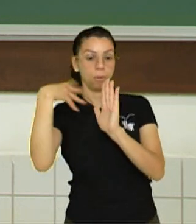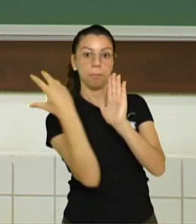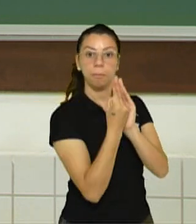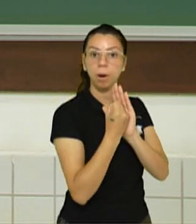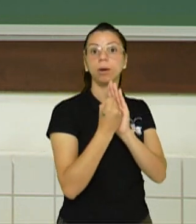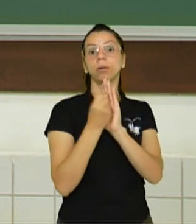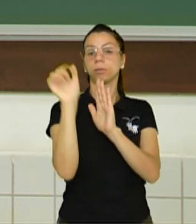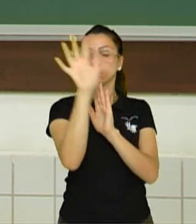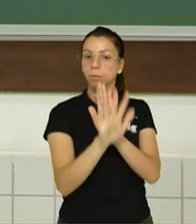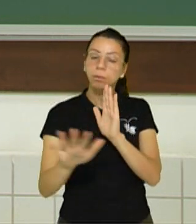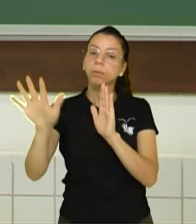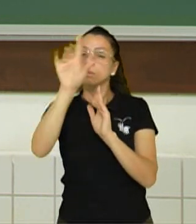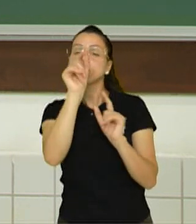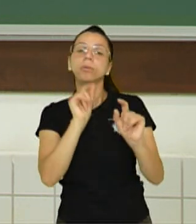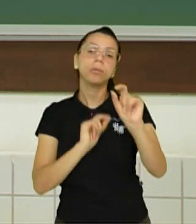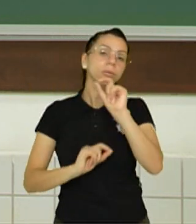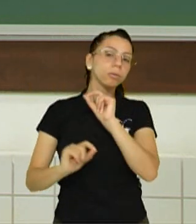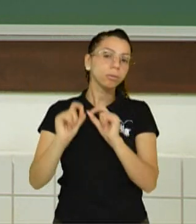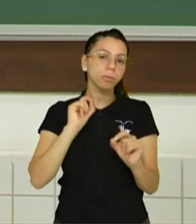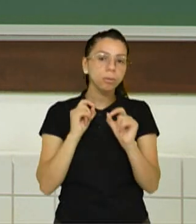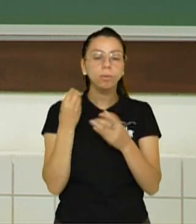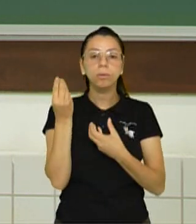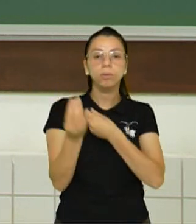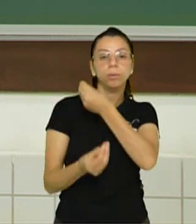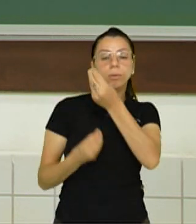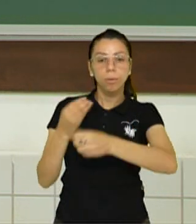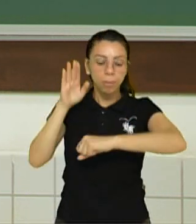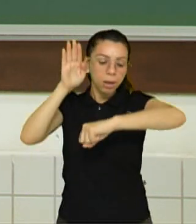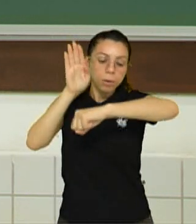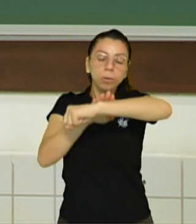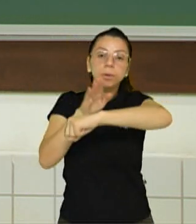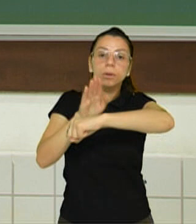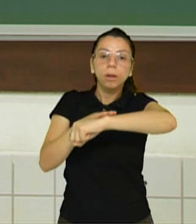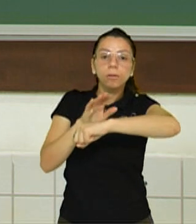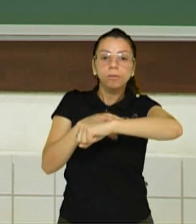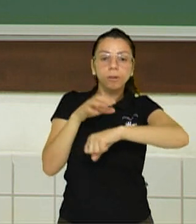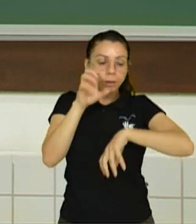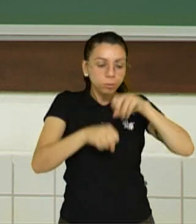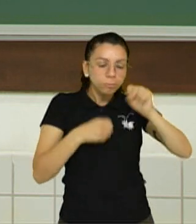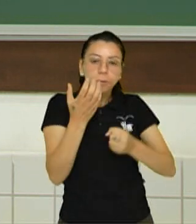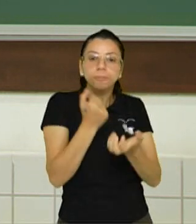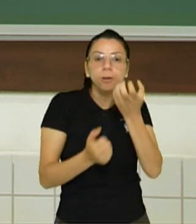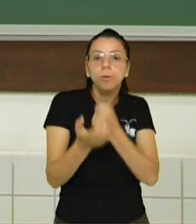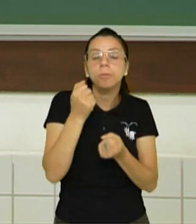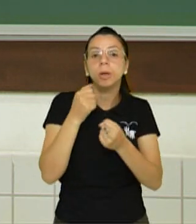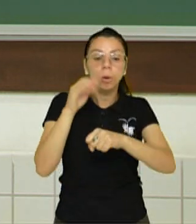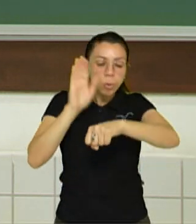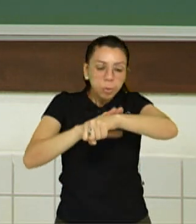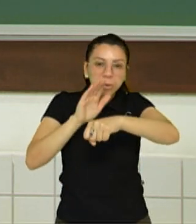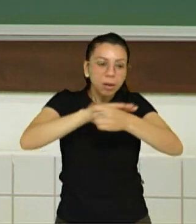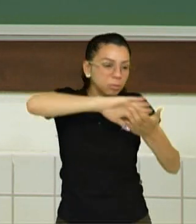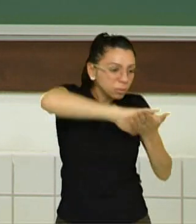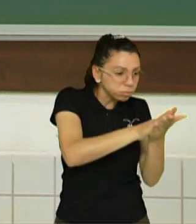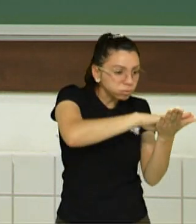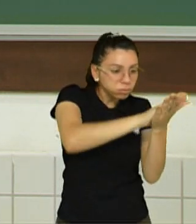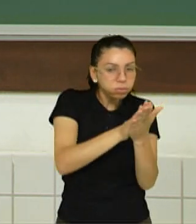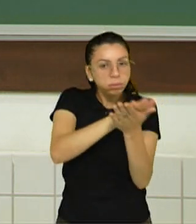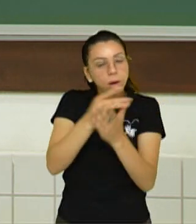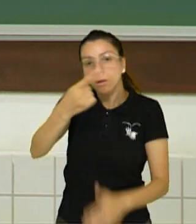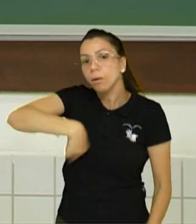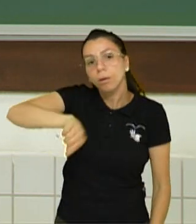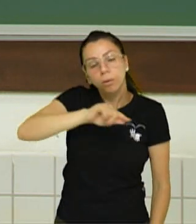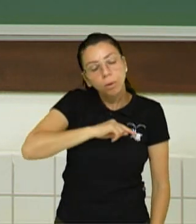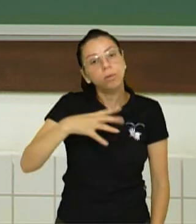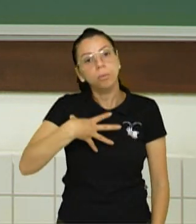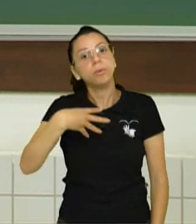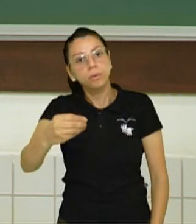imagem, que nos fala sobre como o tempo vai corroendo todas as coisas. Nós somos filhos do tempo e é o